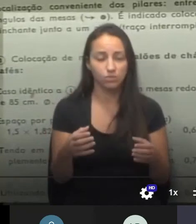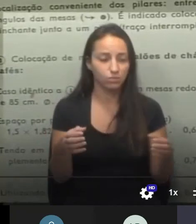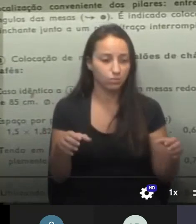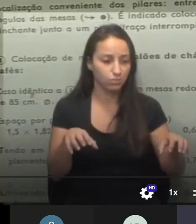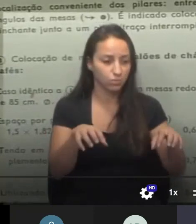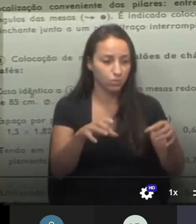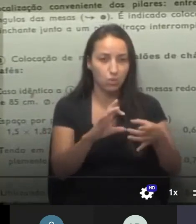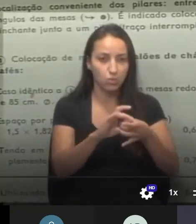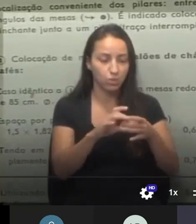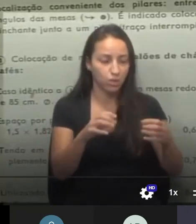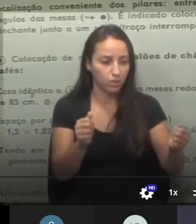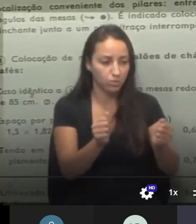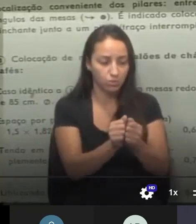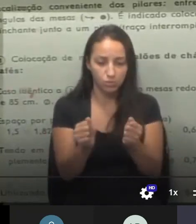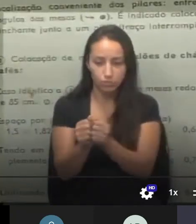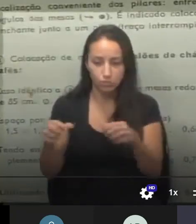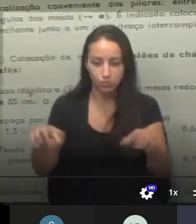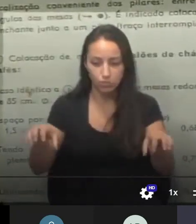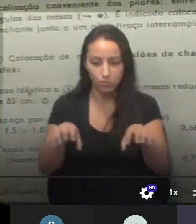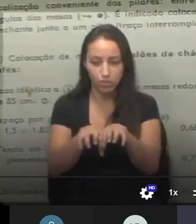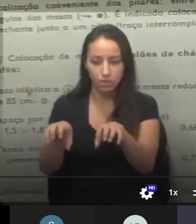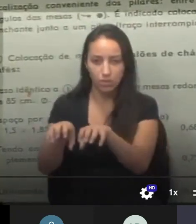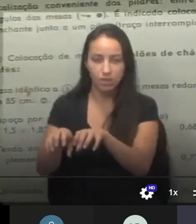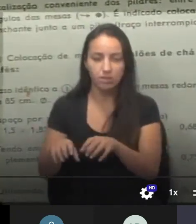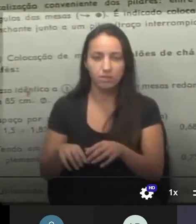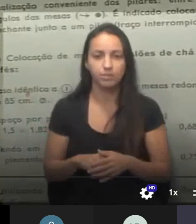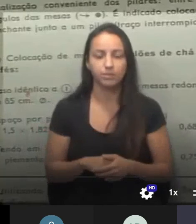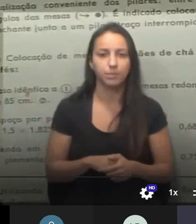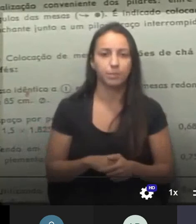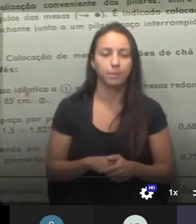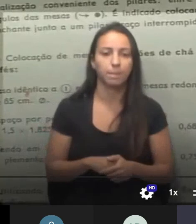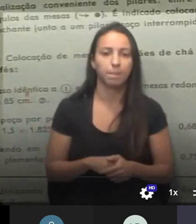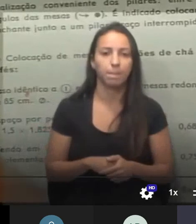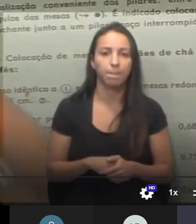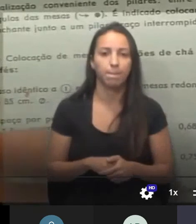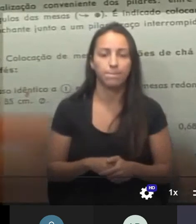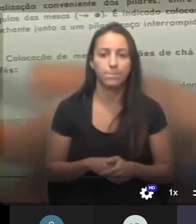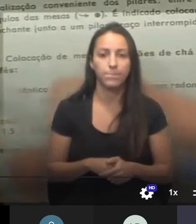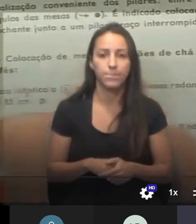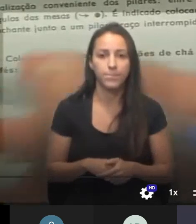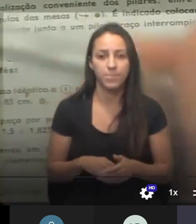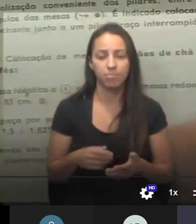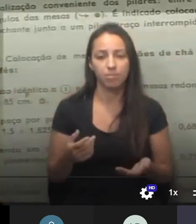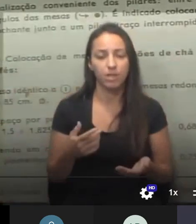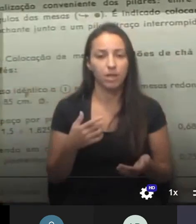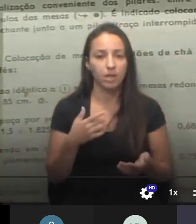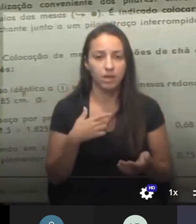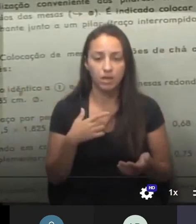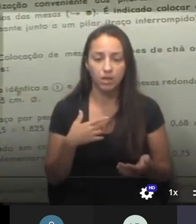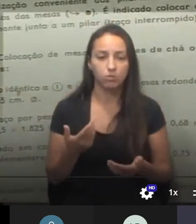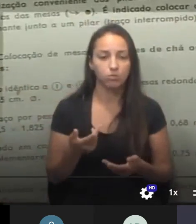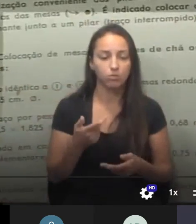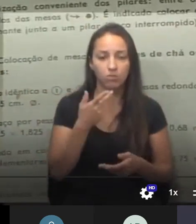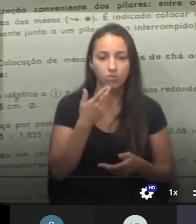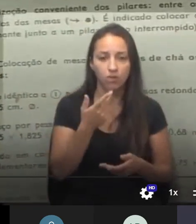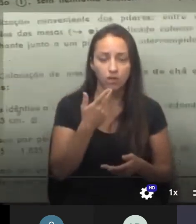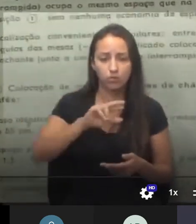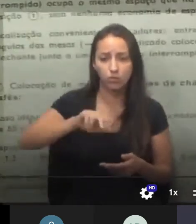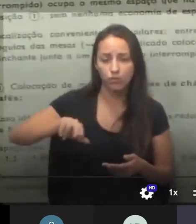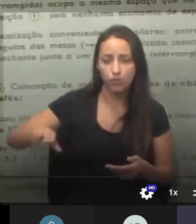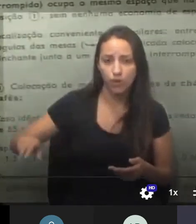outras mesas, certo? Então, observe tudo isso. Bom, estou pondo várias possibilidades para não